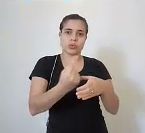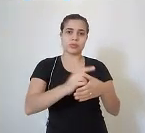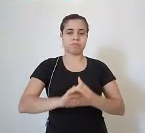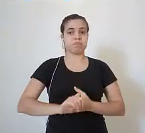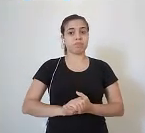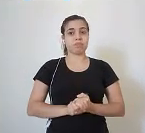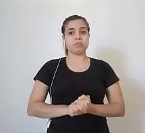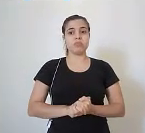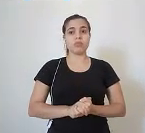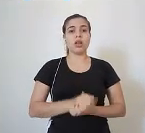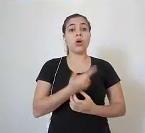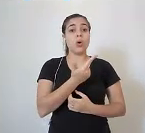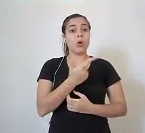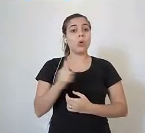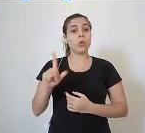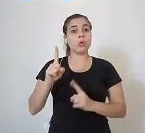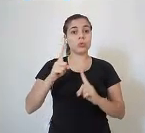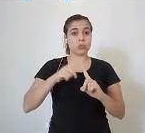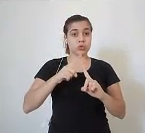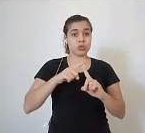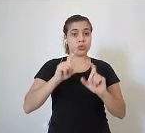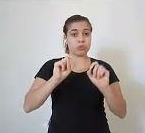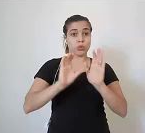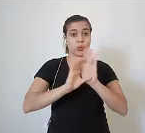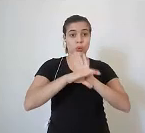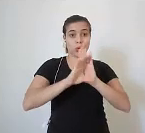sustentabilidade, certo?